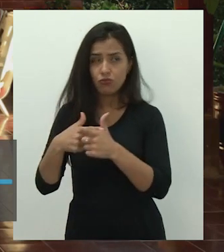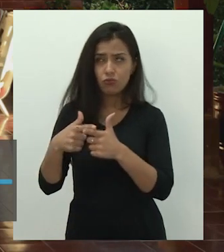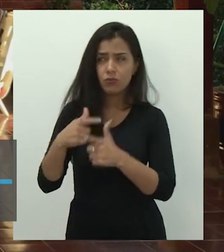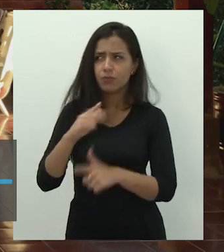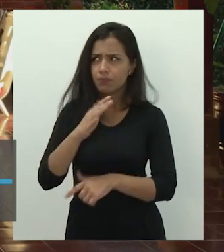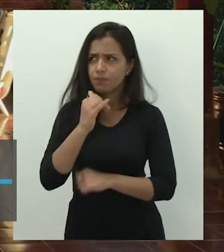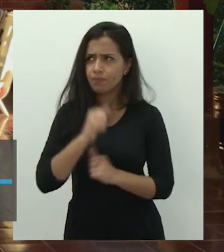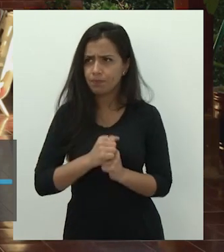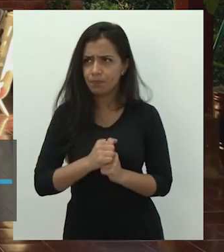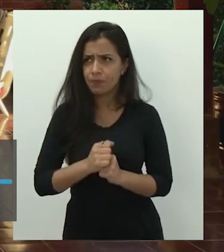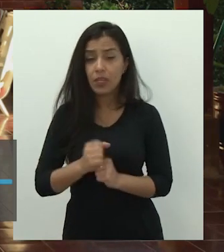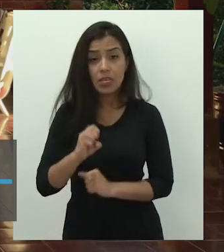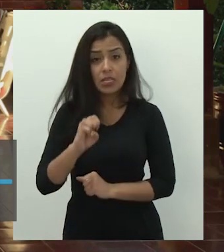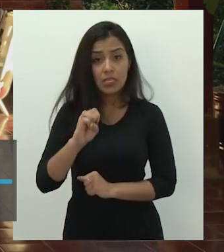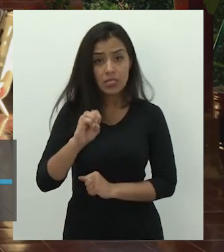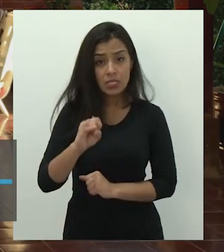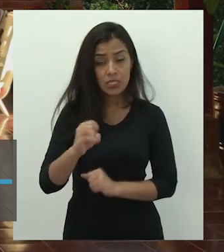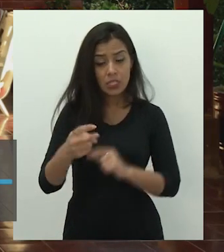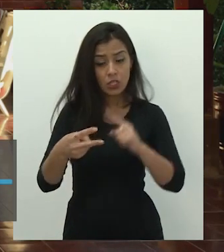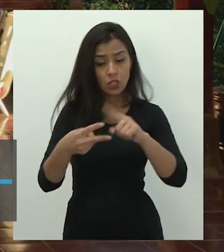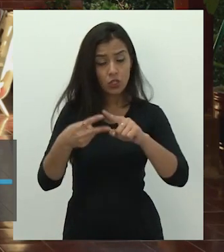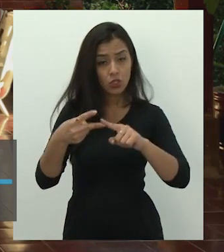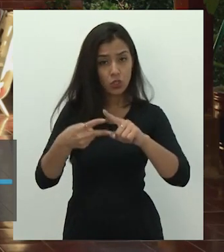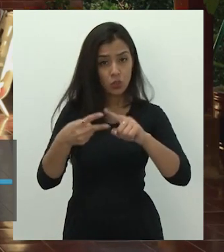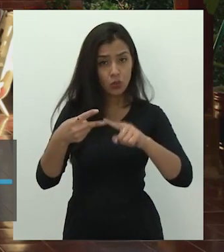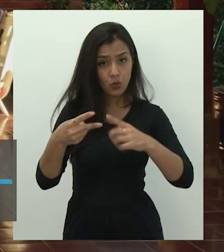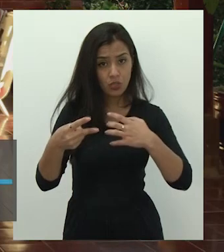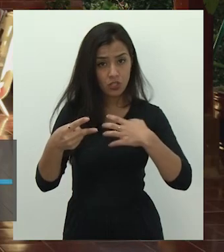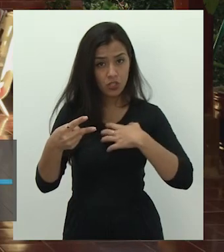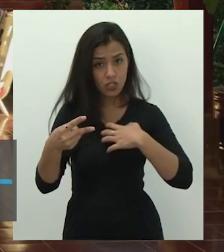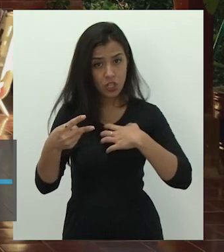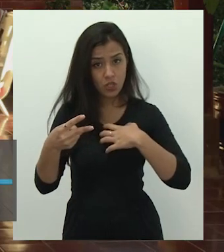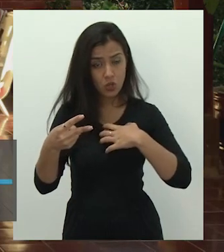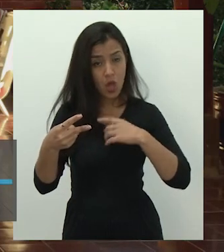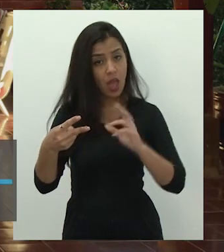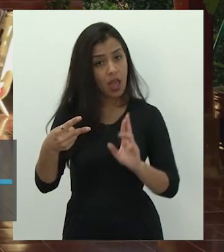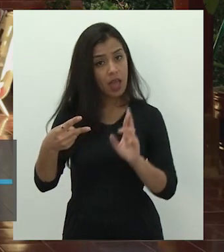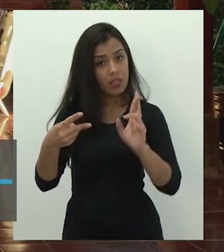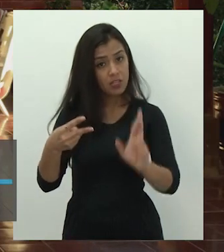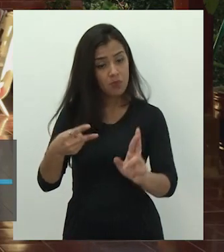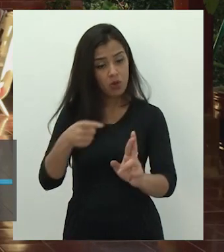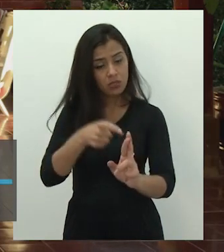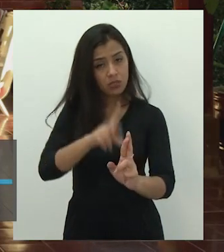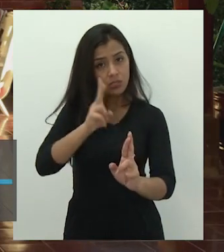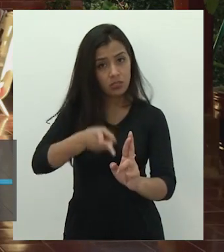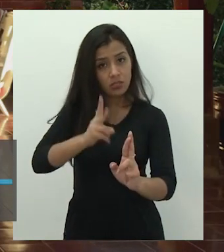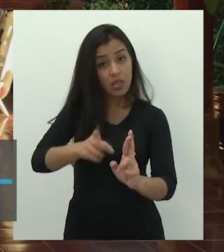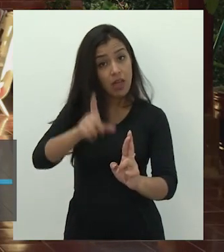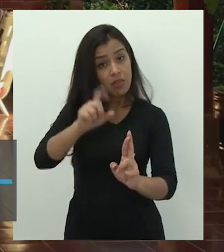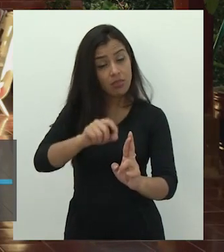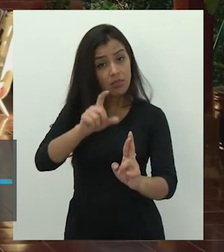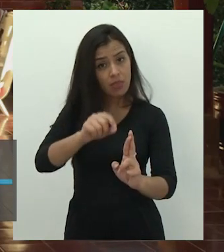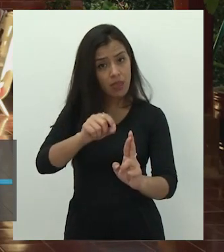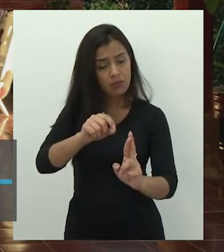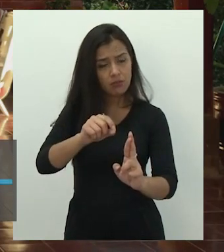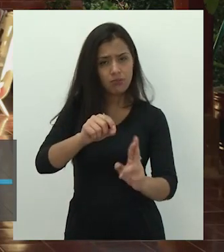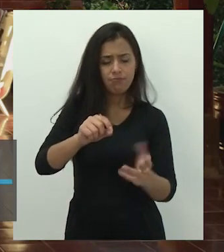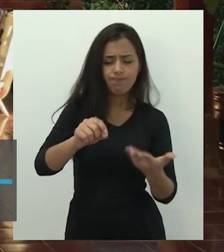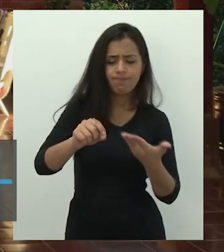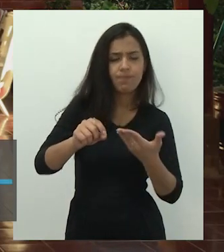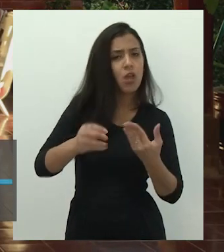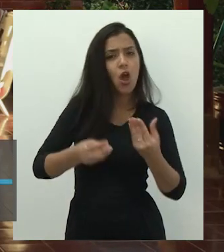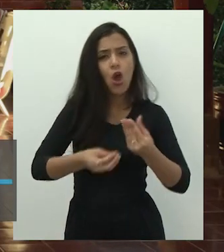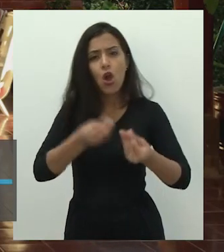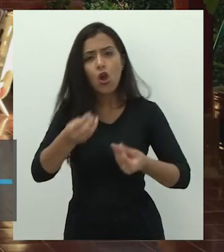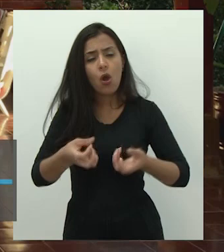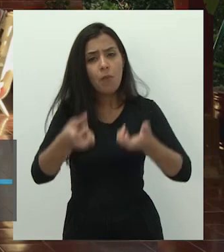é: se essas duas formas representam o 10, como podemos escrever isso usando